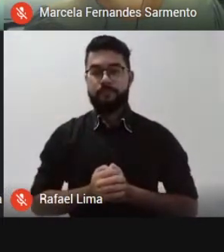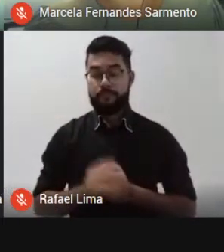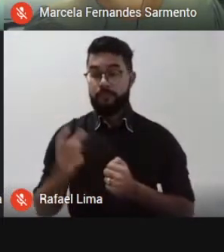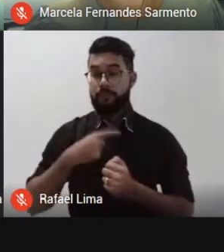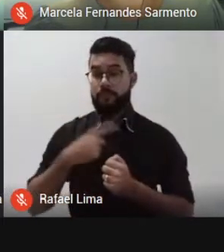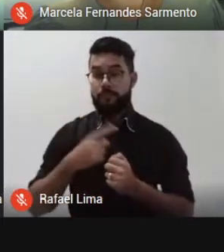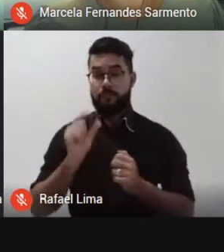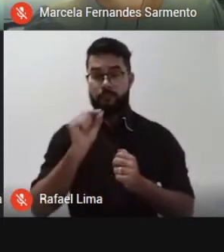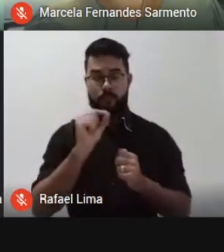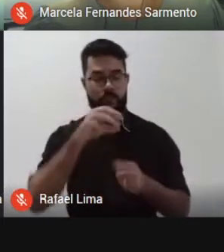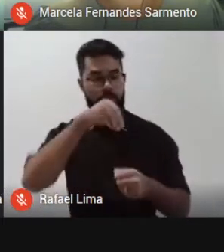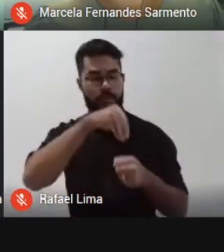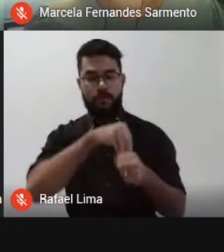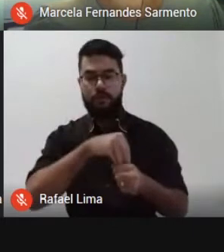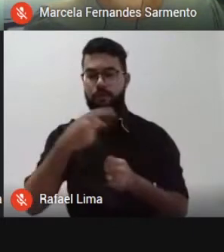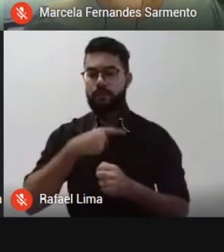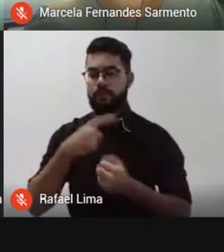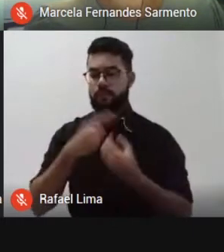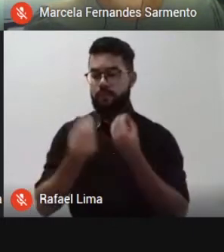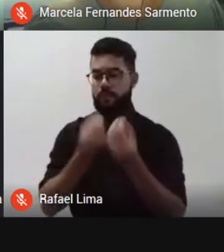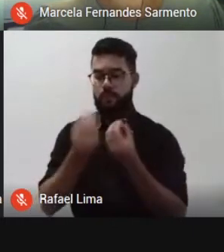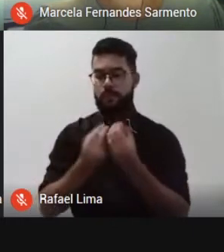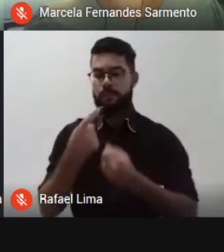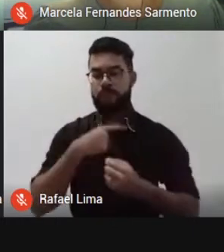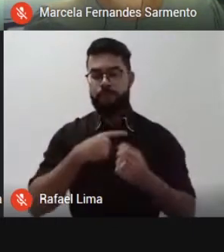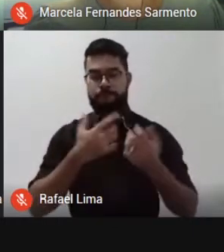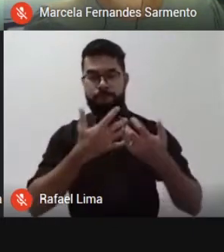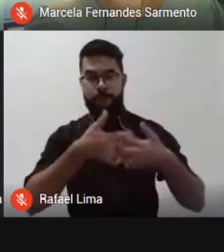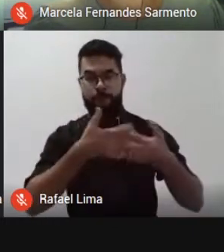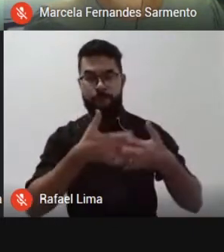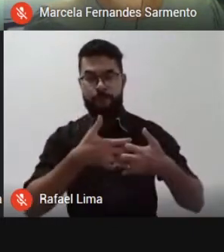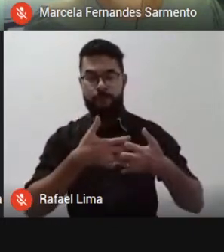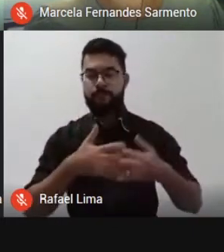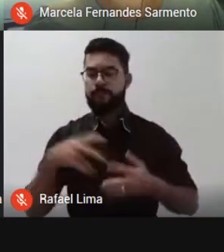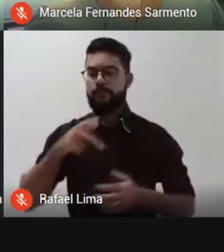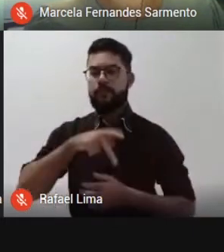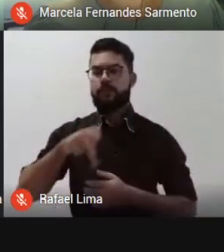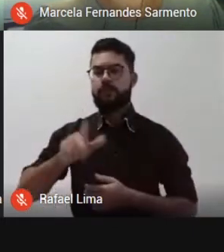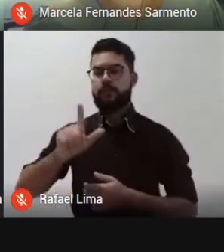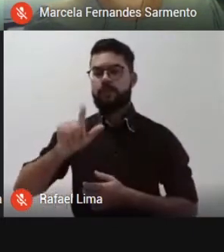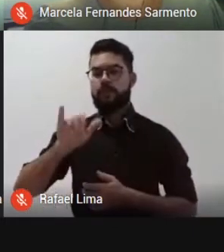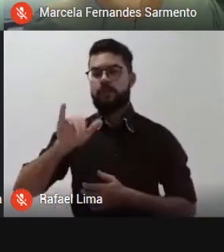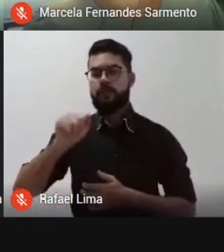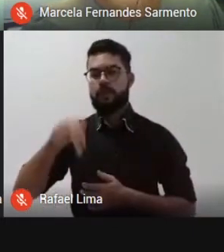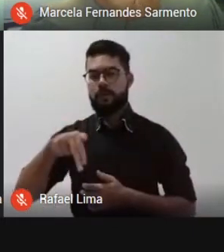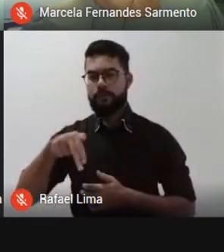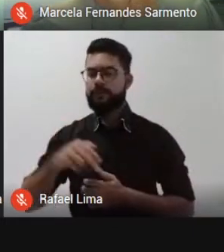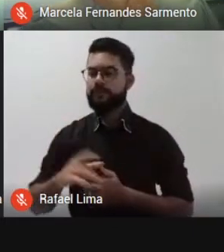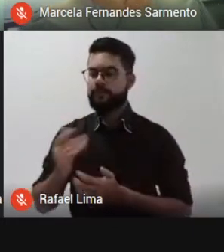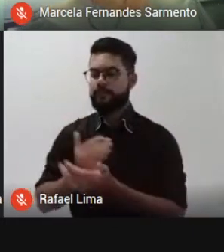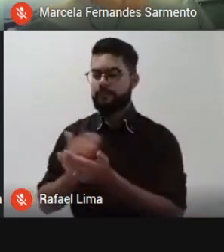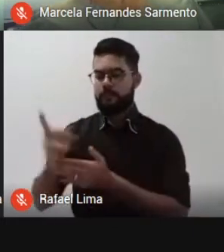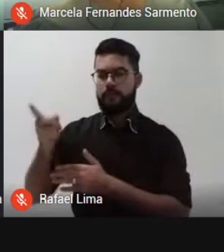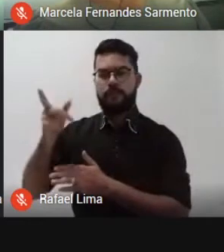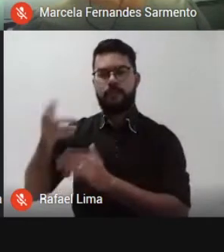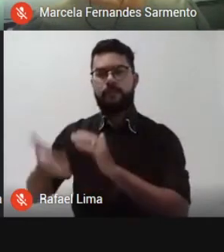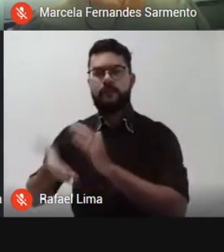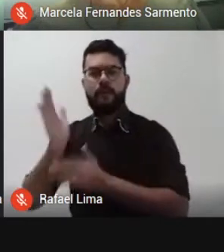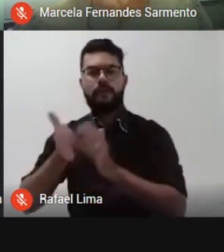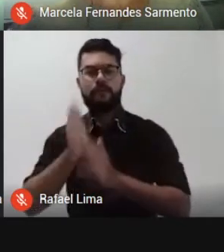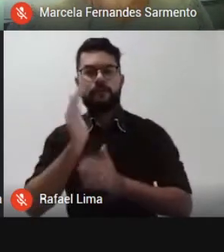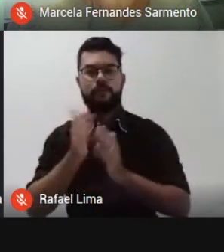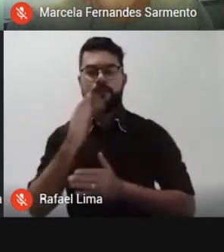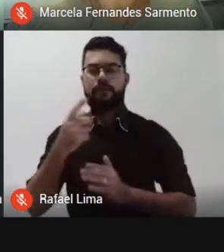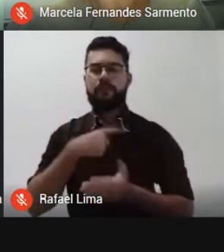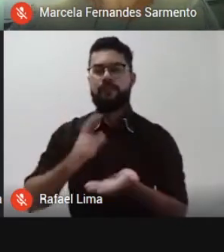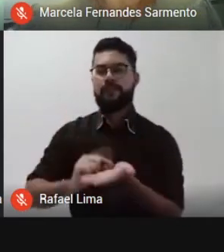Parklet, ela começa quando a professora Lilian e a nossa aluna Bruna Candê, elas viajaram para apresentar um artigo nosso, de um outro grupo que